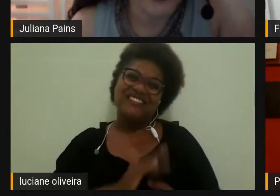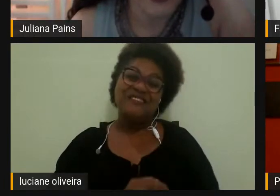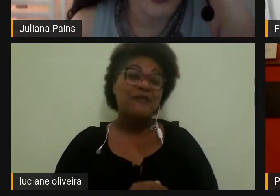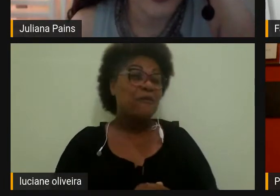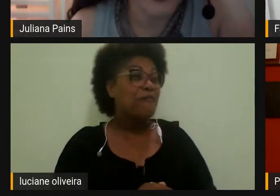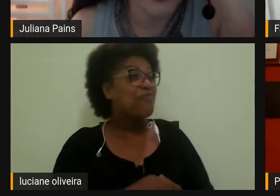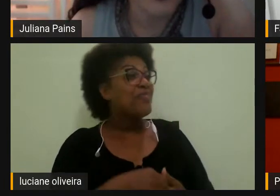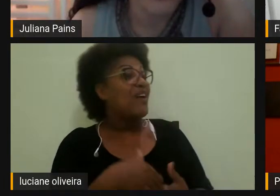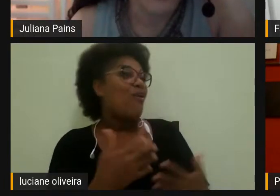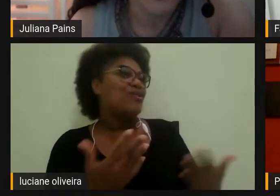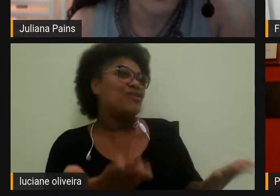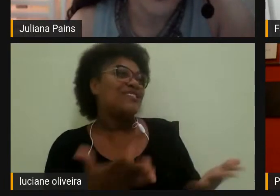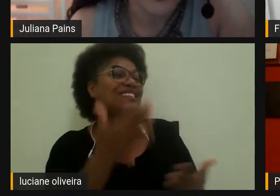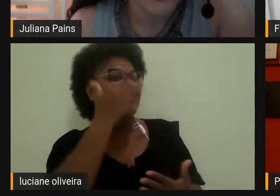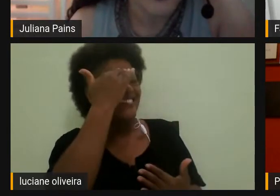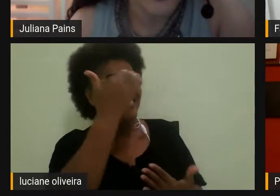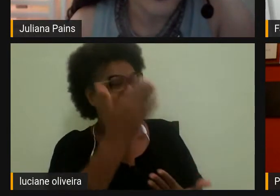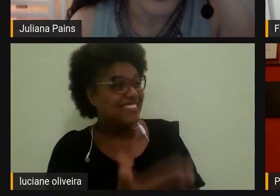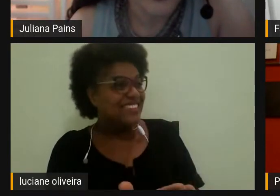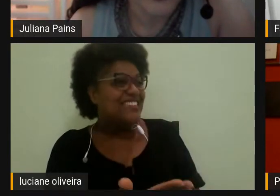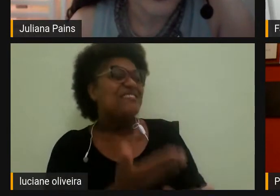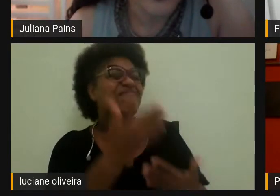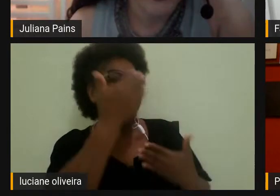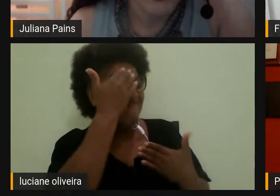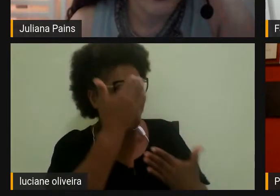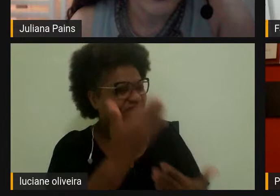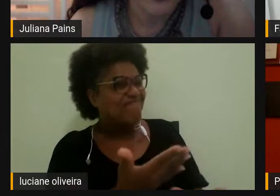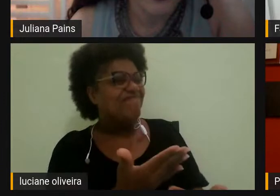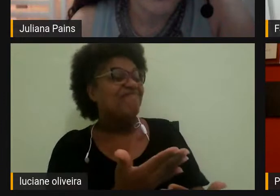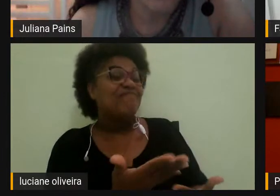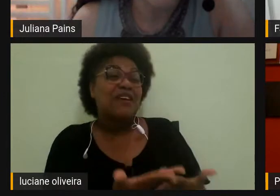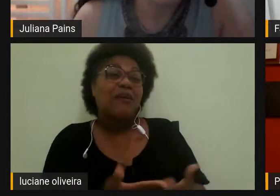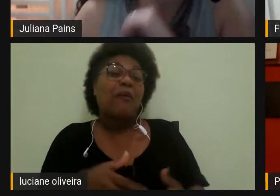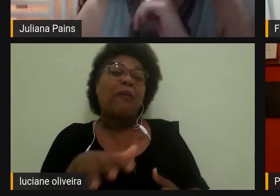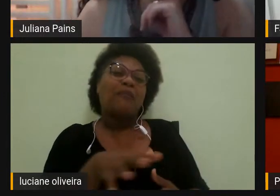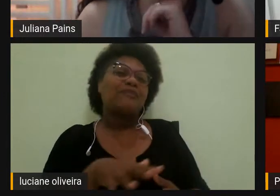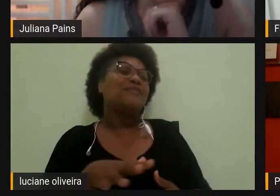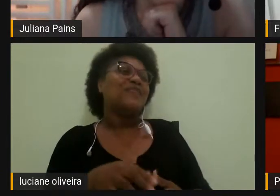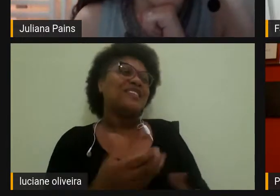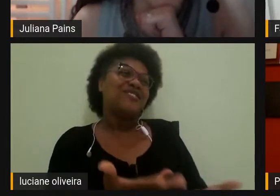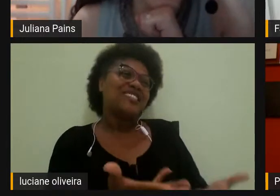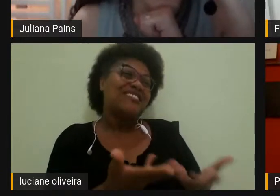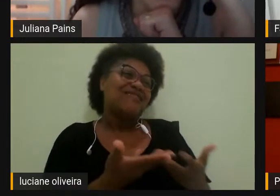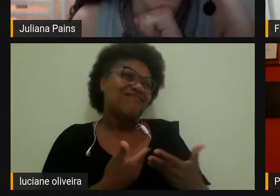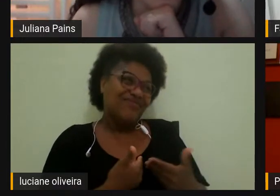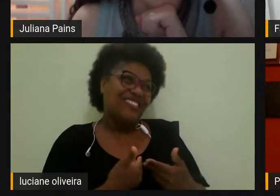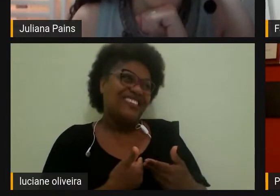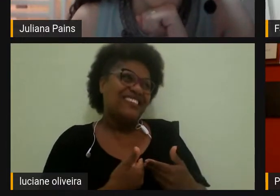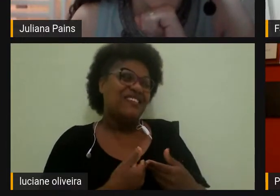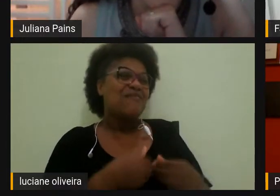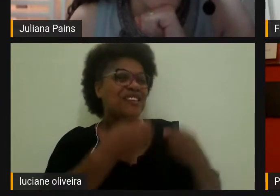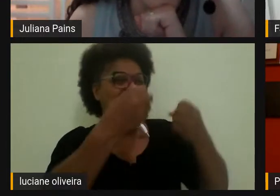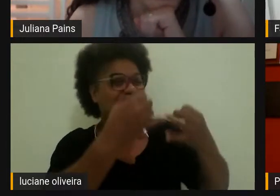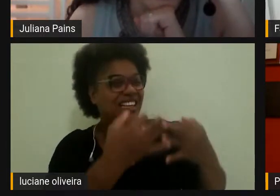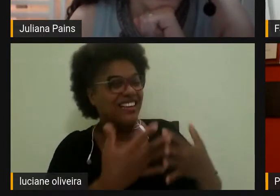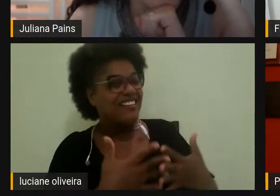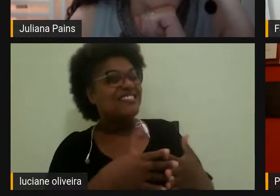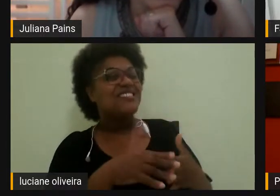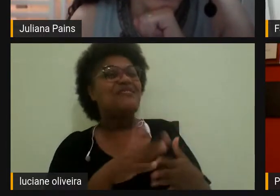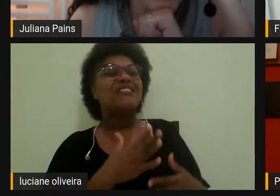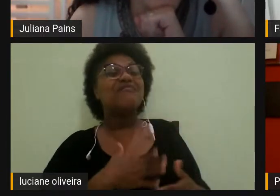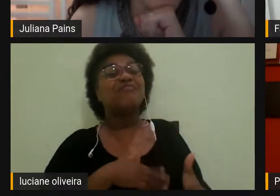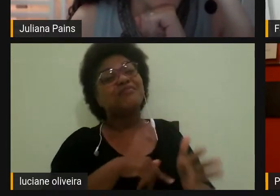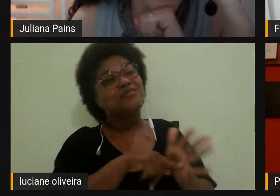agradeço muito mesmo e a pelo espaço concedido né para falar da minha pesquisa para fazer esse assunto que é